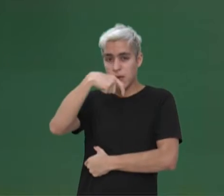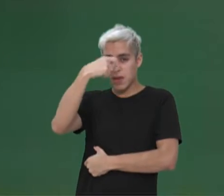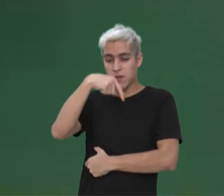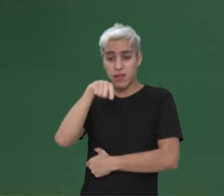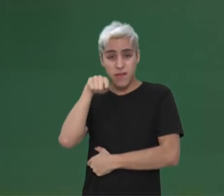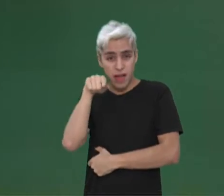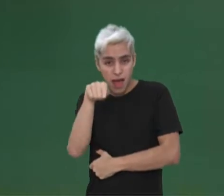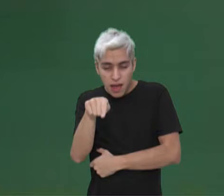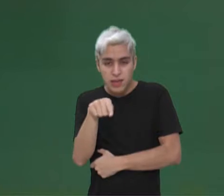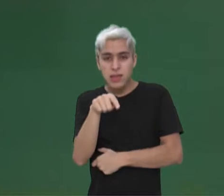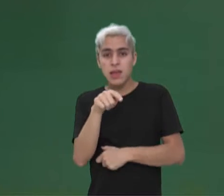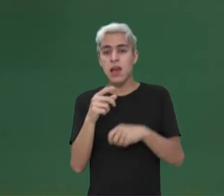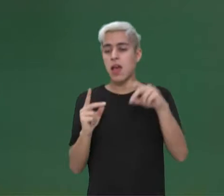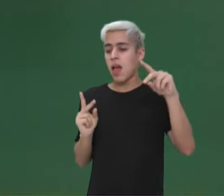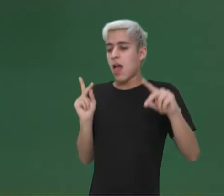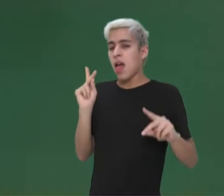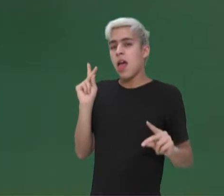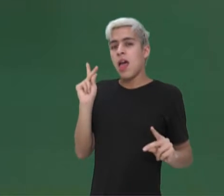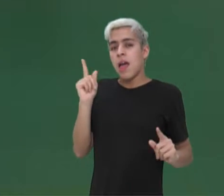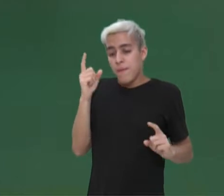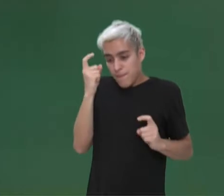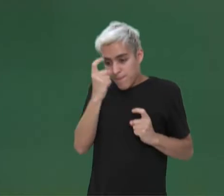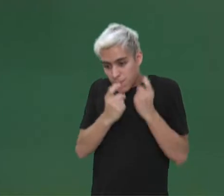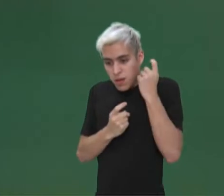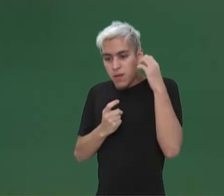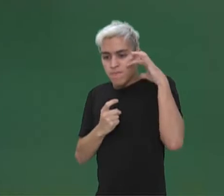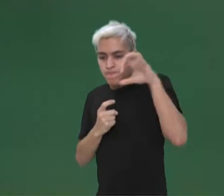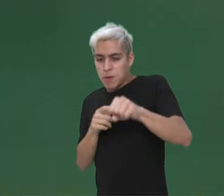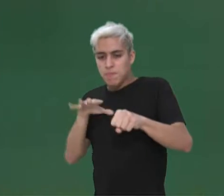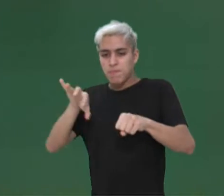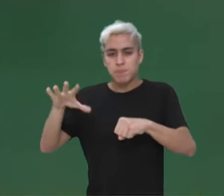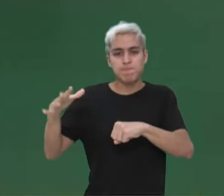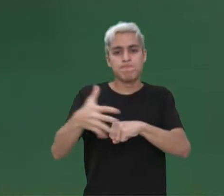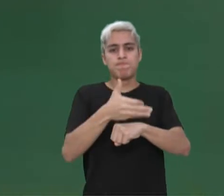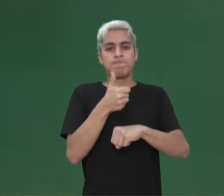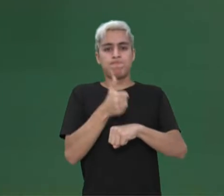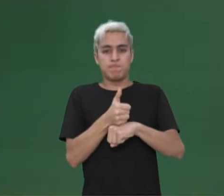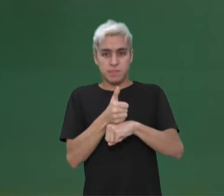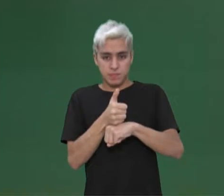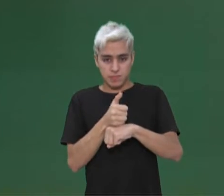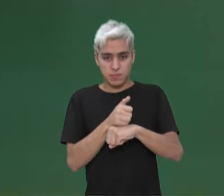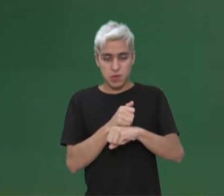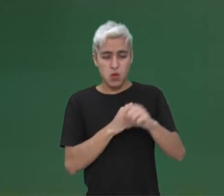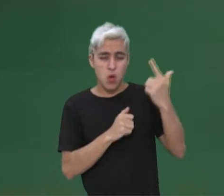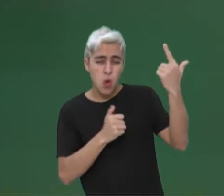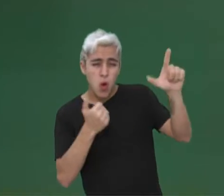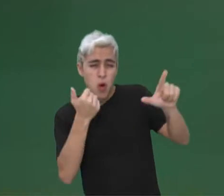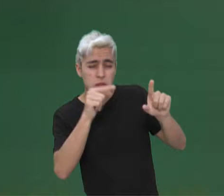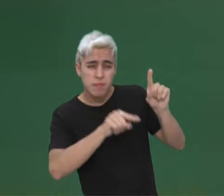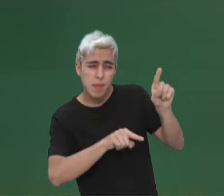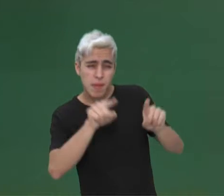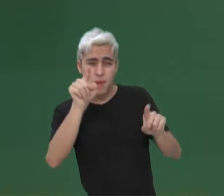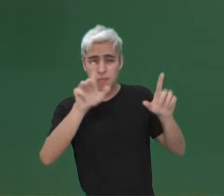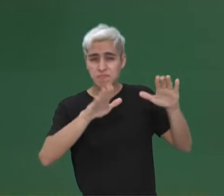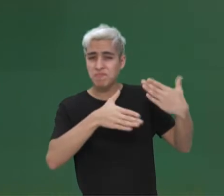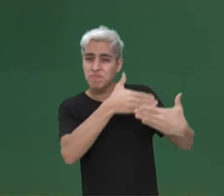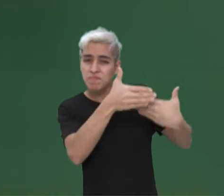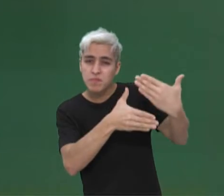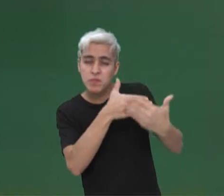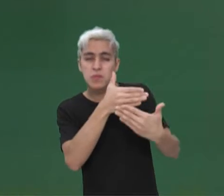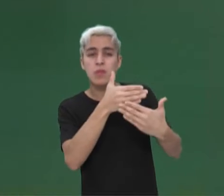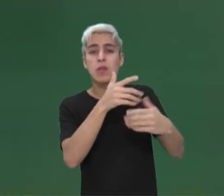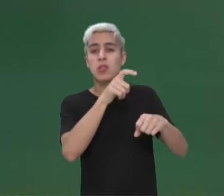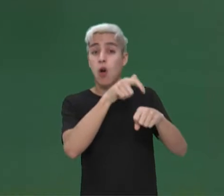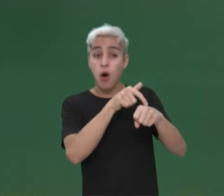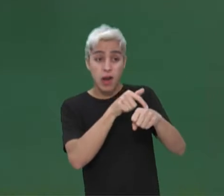coroa espanhola, o governo, se preocupa em assumir a posse primeiro. Os outros vice-reinos foram criados a partir do